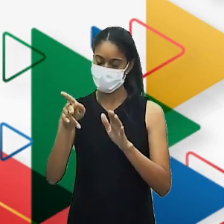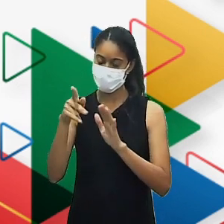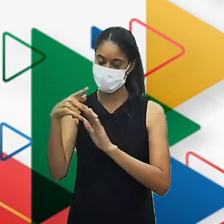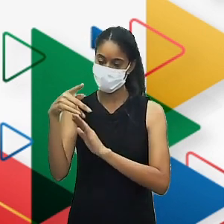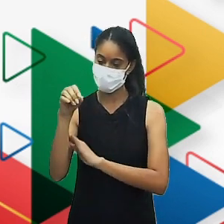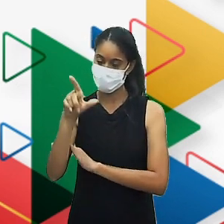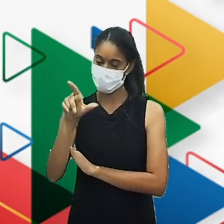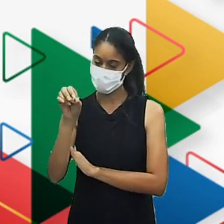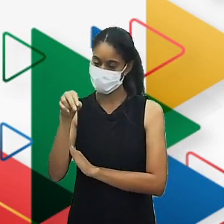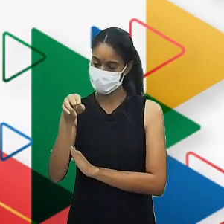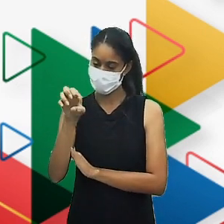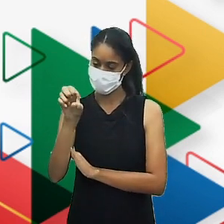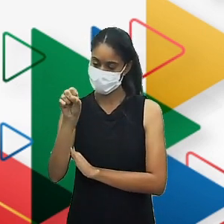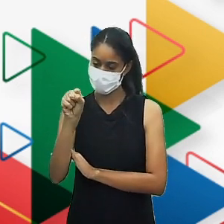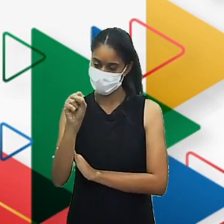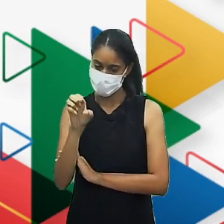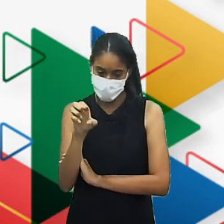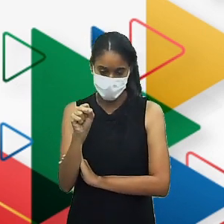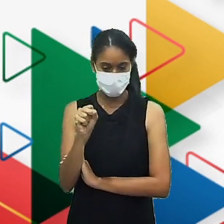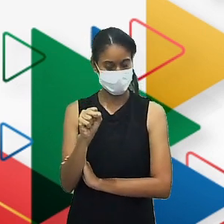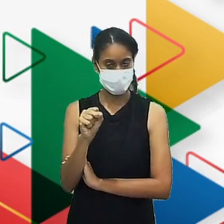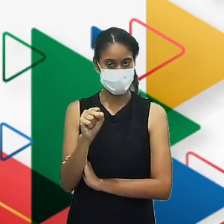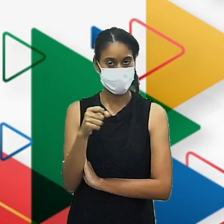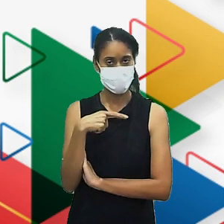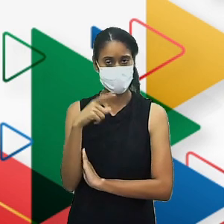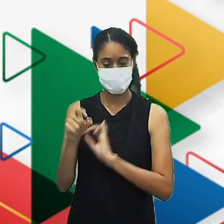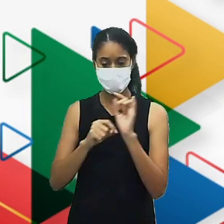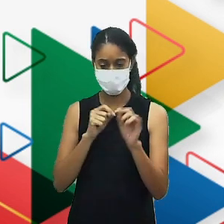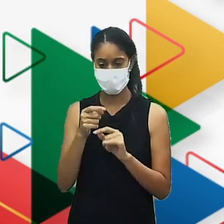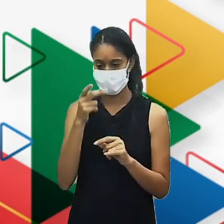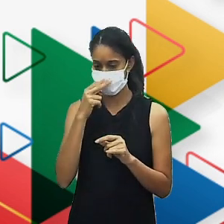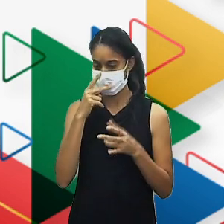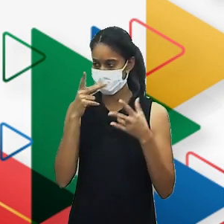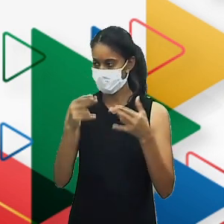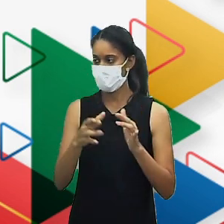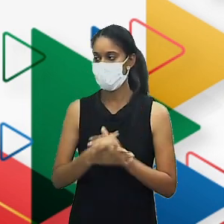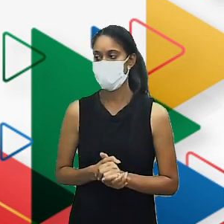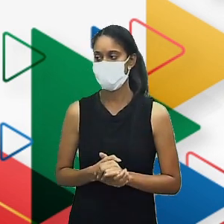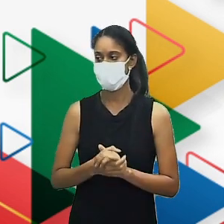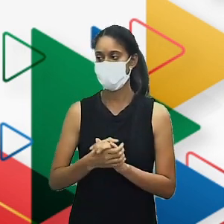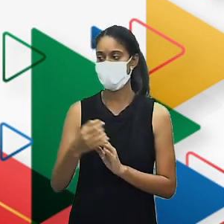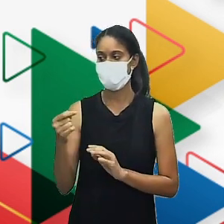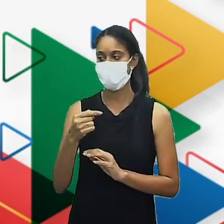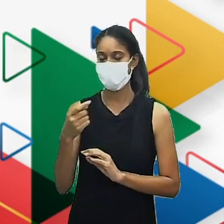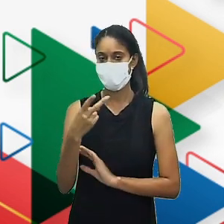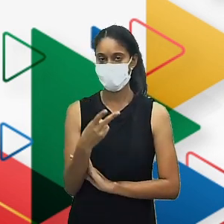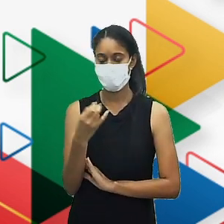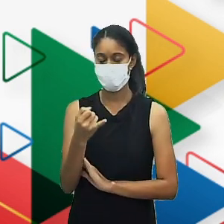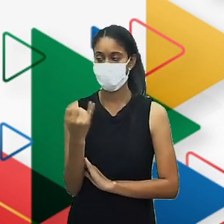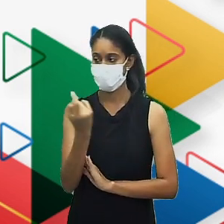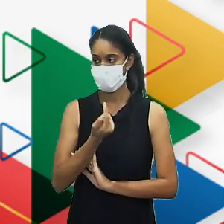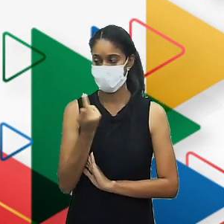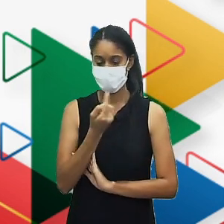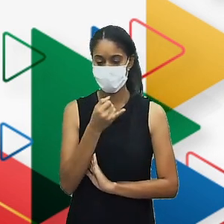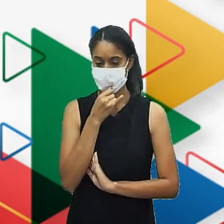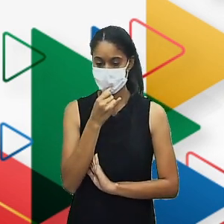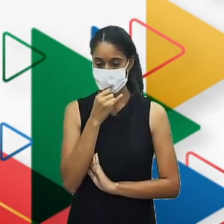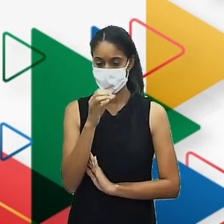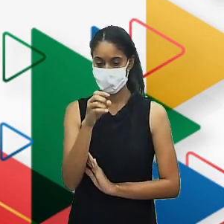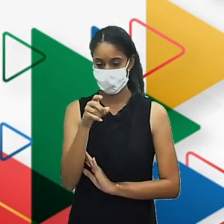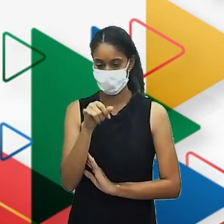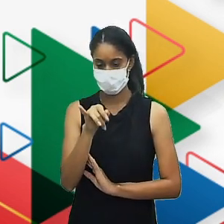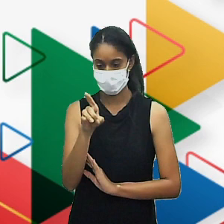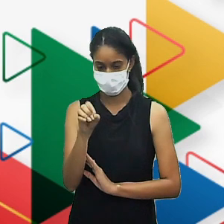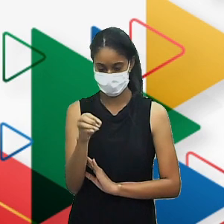é a família 6A, ele também vai ter a mesma vibe, certo? Menos 2, se ele for sozinho, por exemplo, um óxido, ele é menos